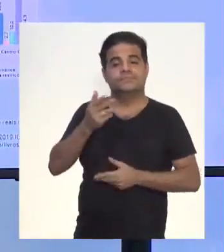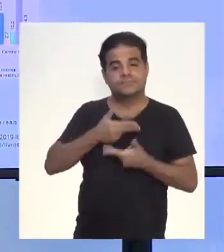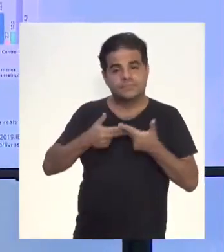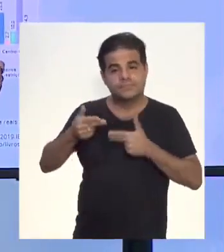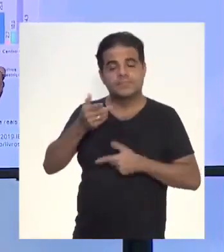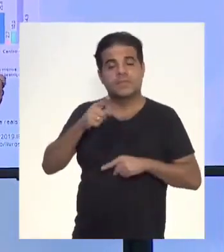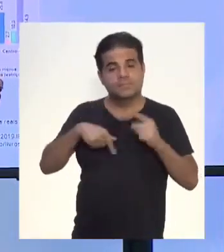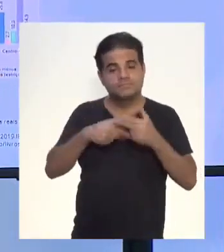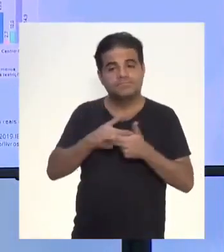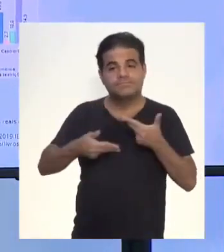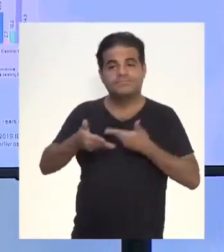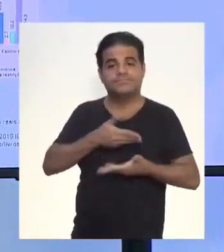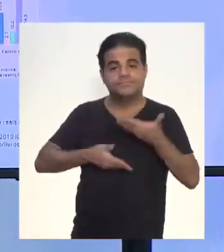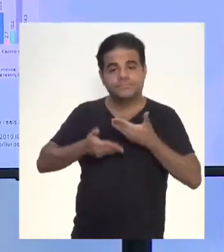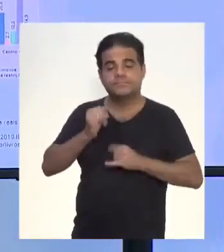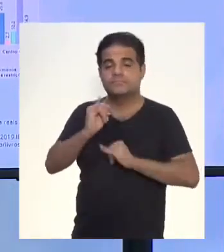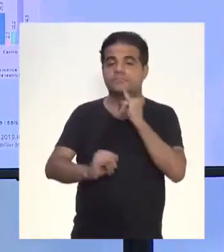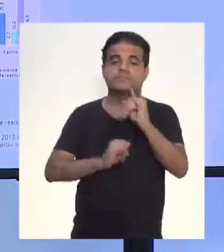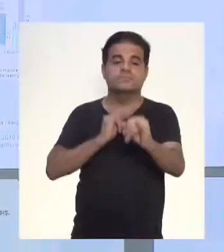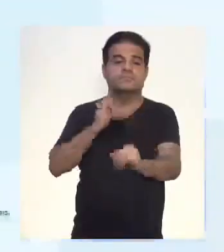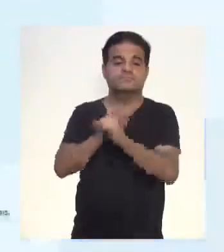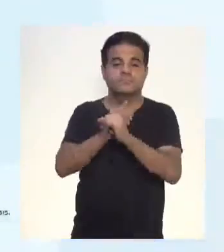internet.